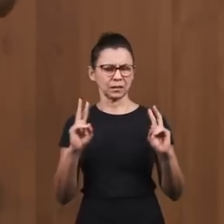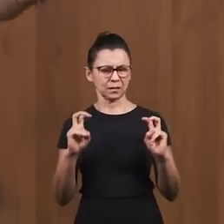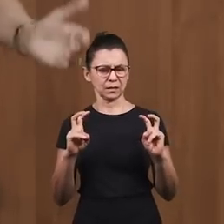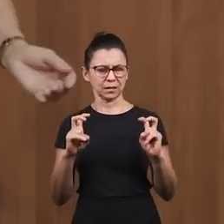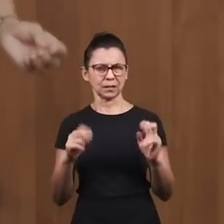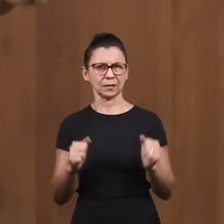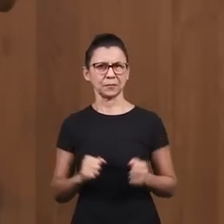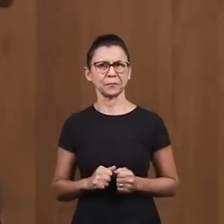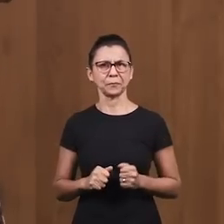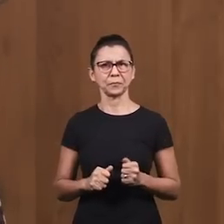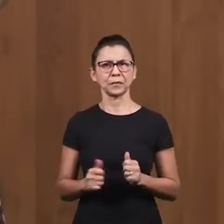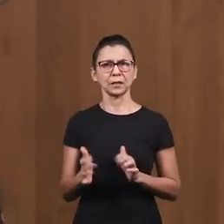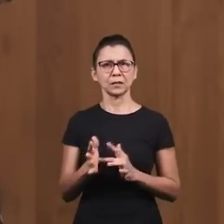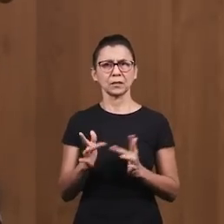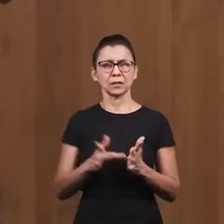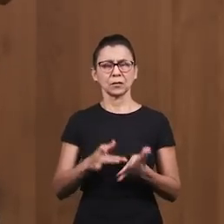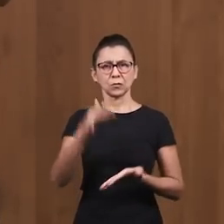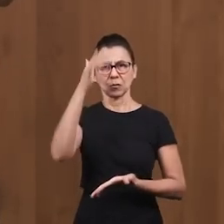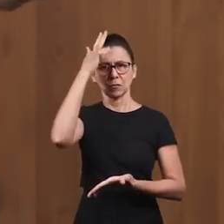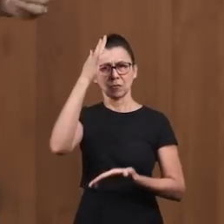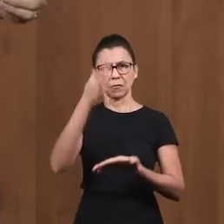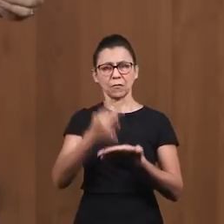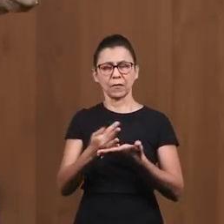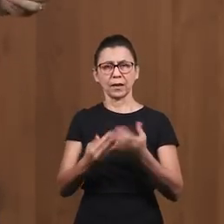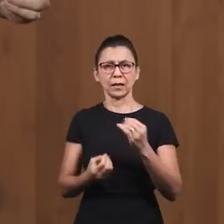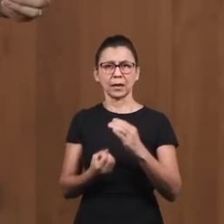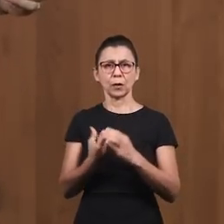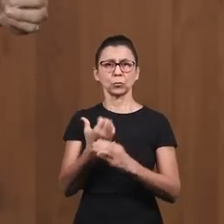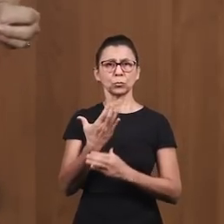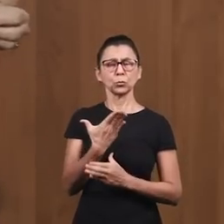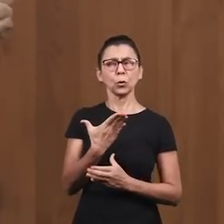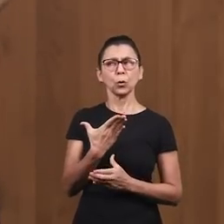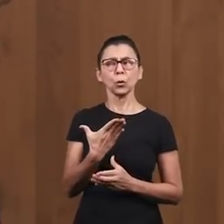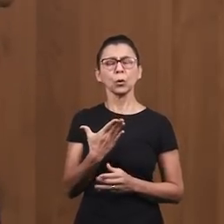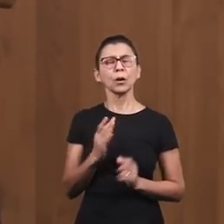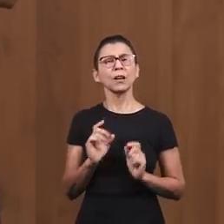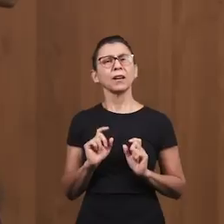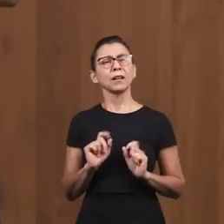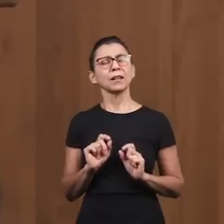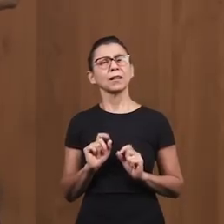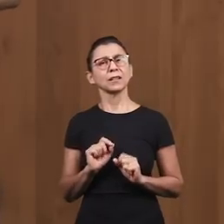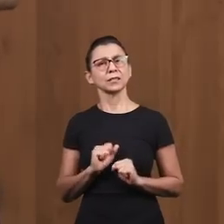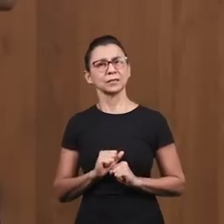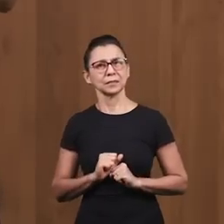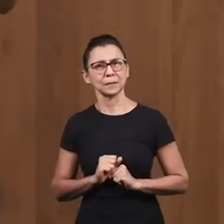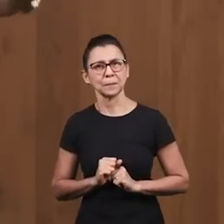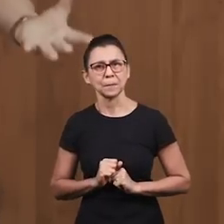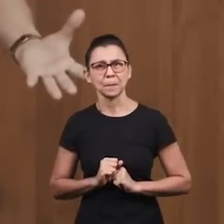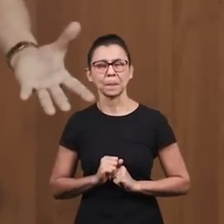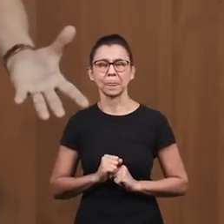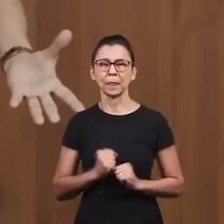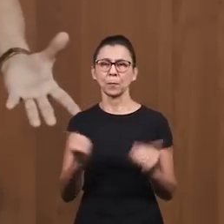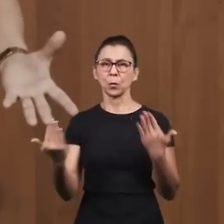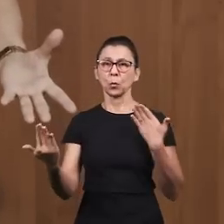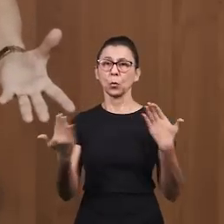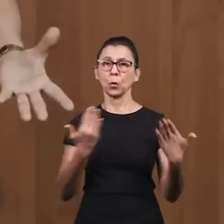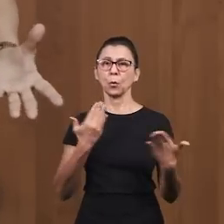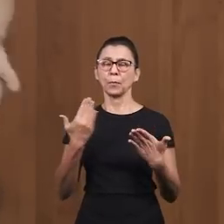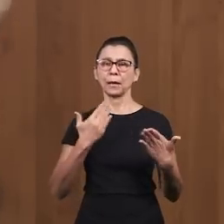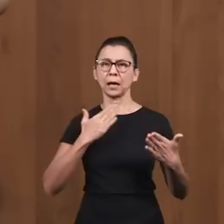sobre Jesus, o autor e consumador da nossa fé, nós vamos falar sobre uma